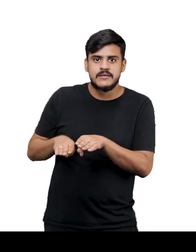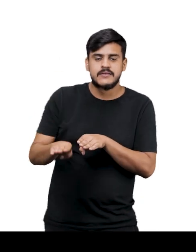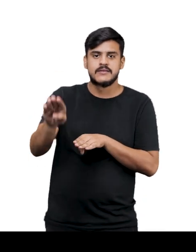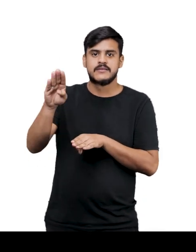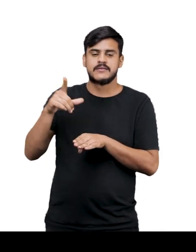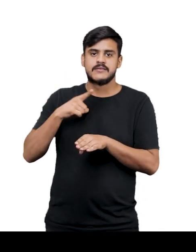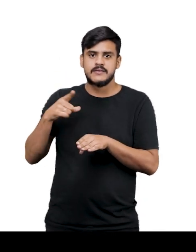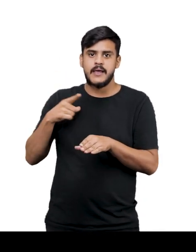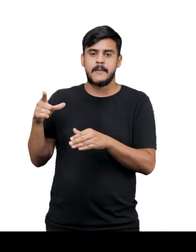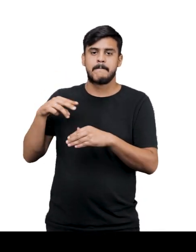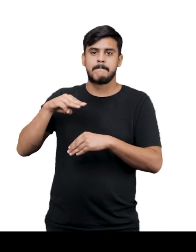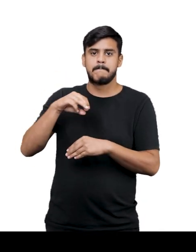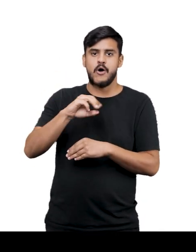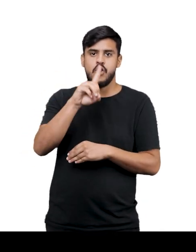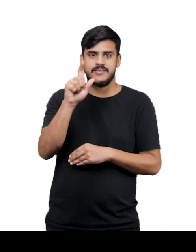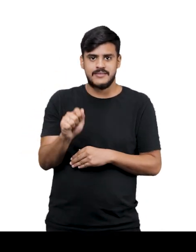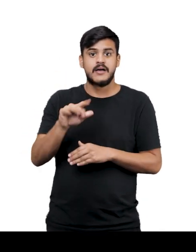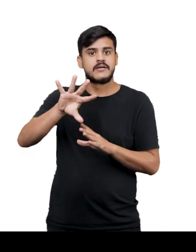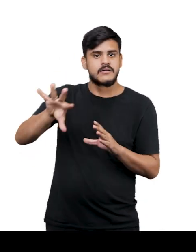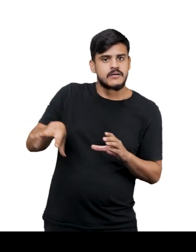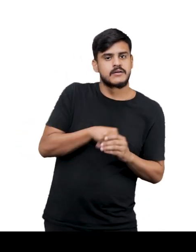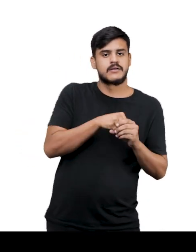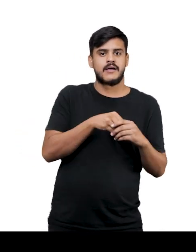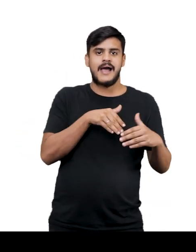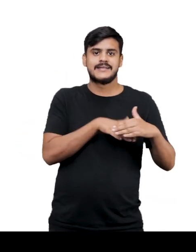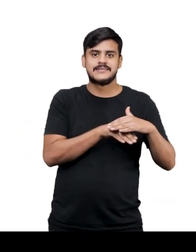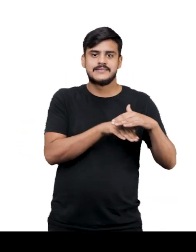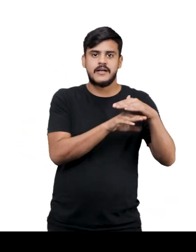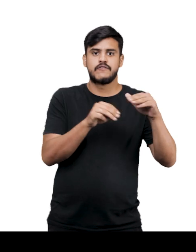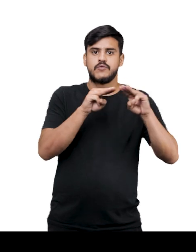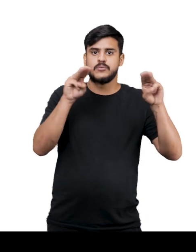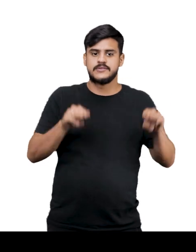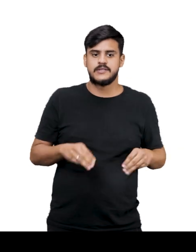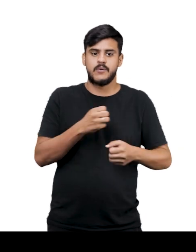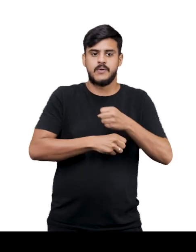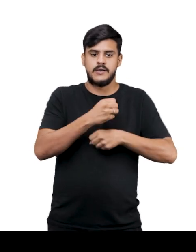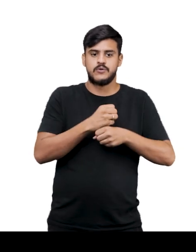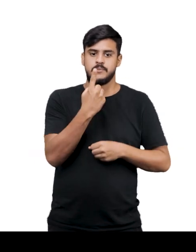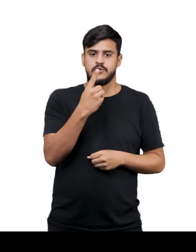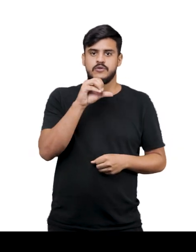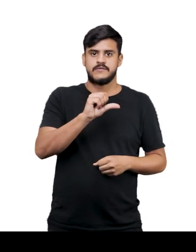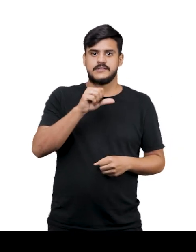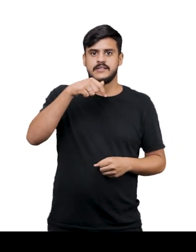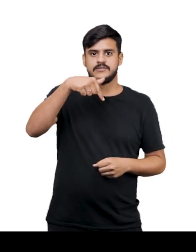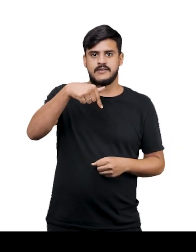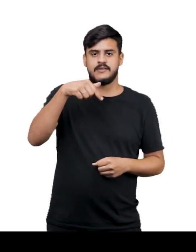criação de estampas e figurinos de moda que seriam incorporados ao acervo do museu em